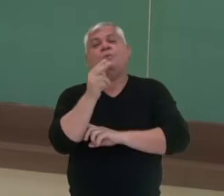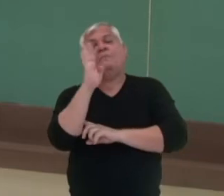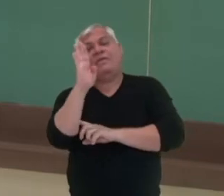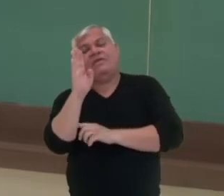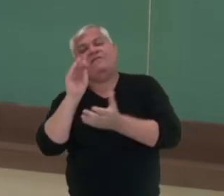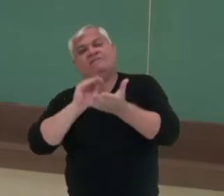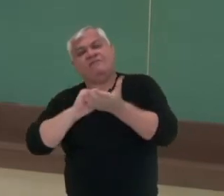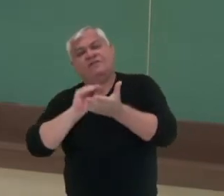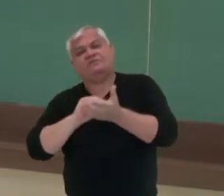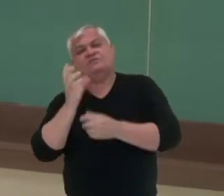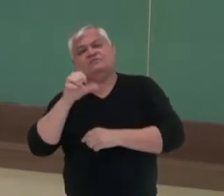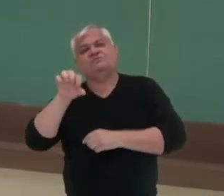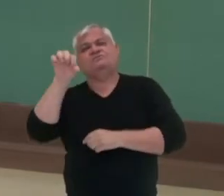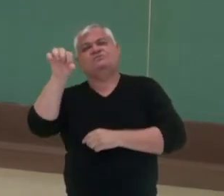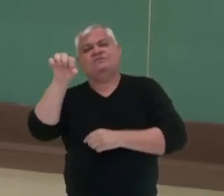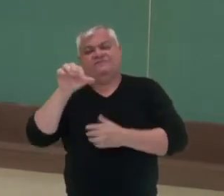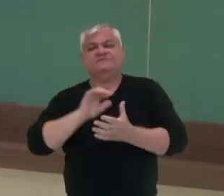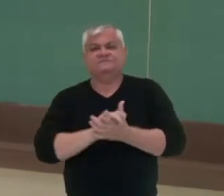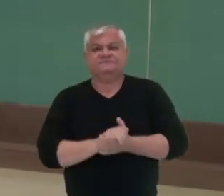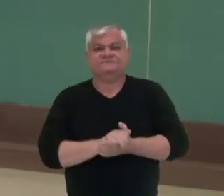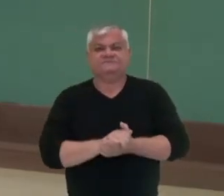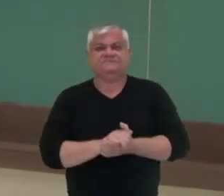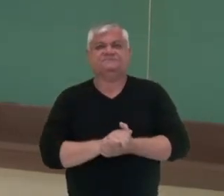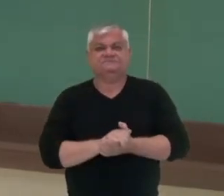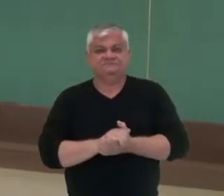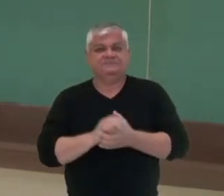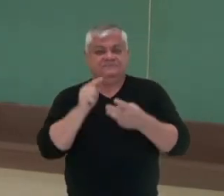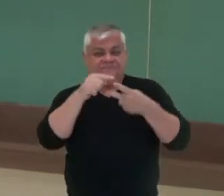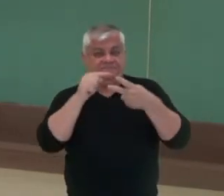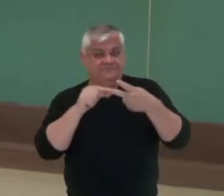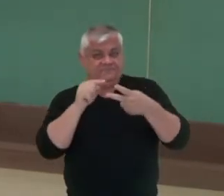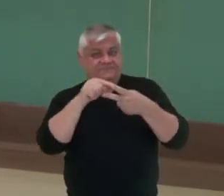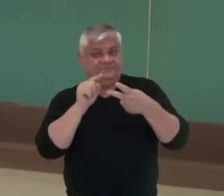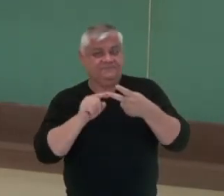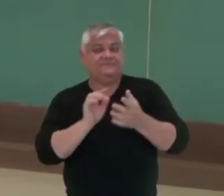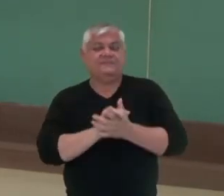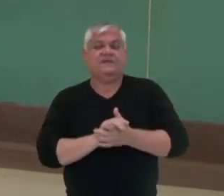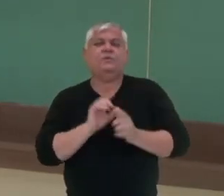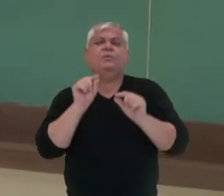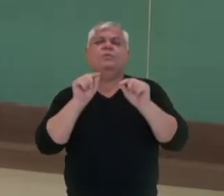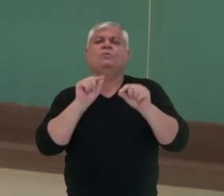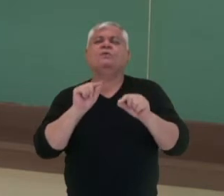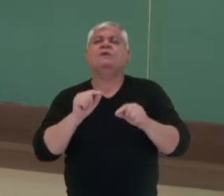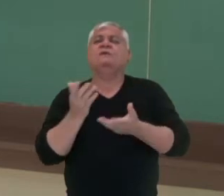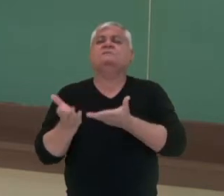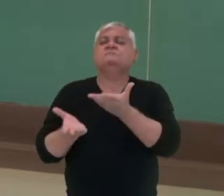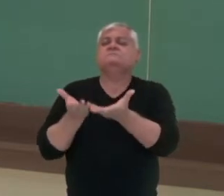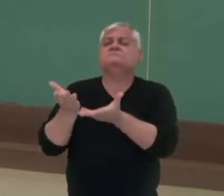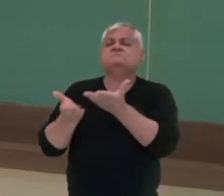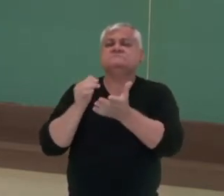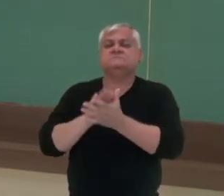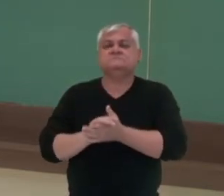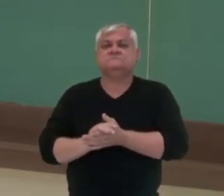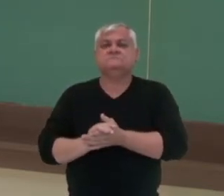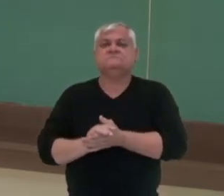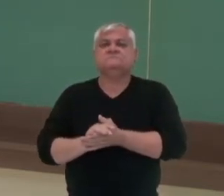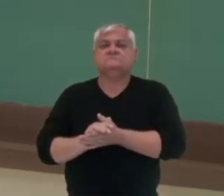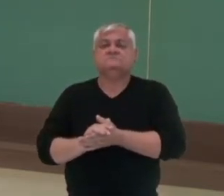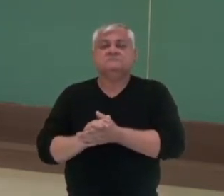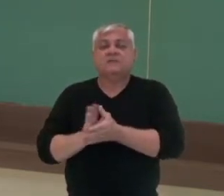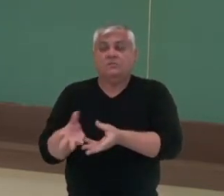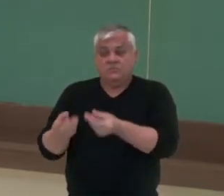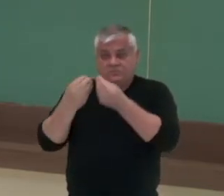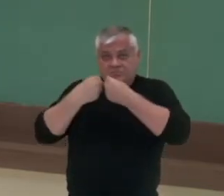ela tem deficiência no fator de coagulação tipo 9. Então, qual que é o tratamento? Você recebe aquele fator